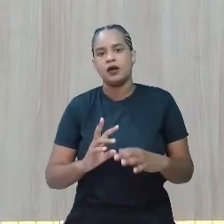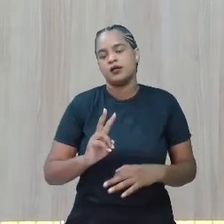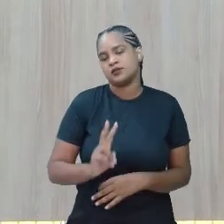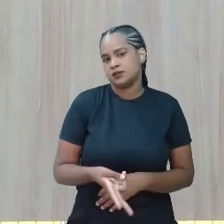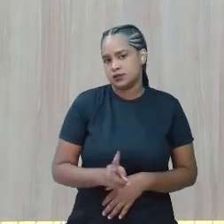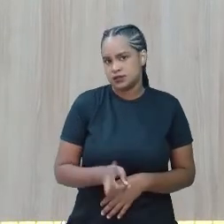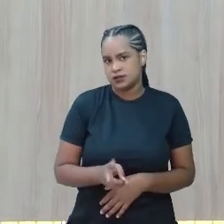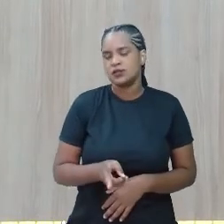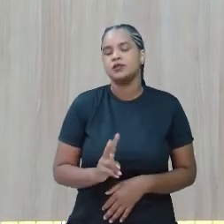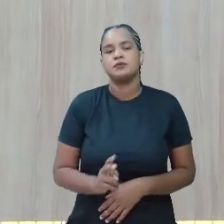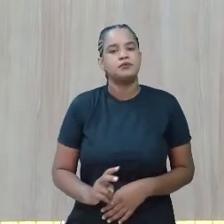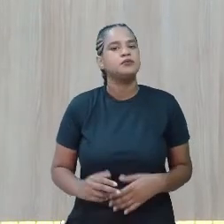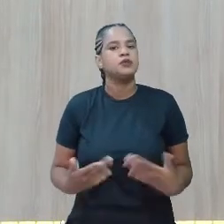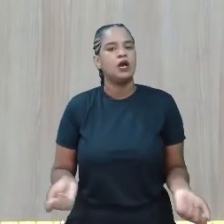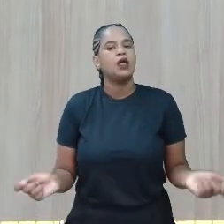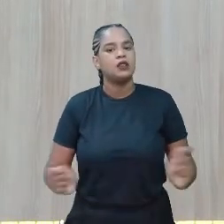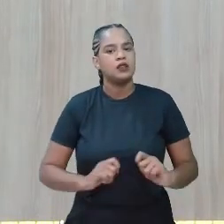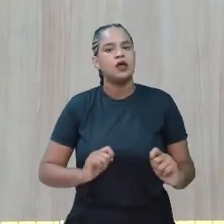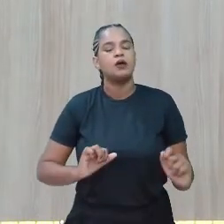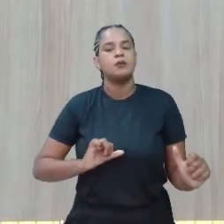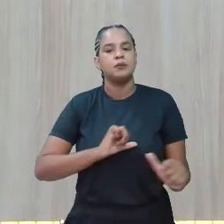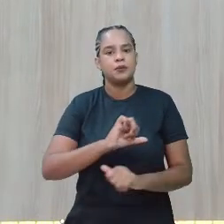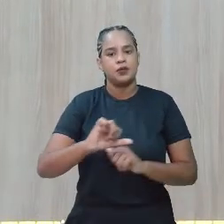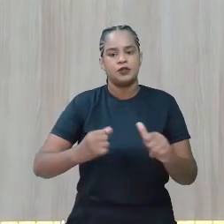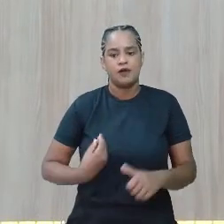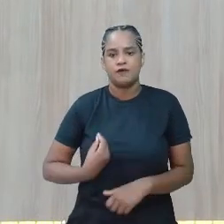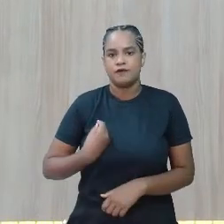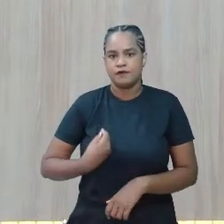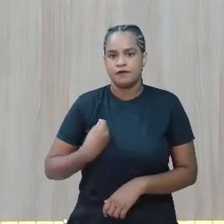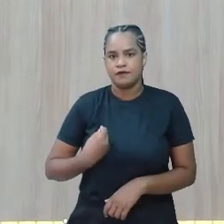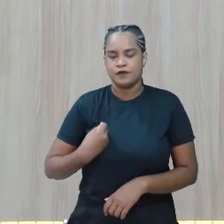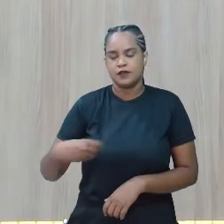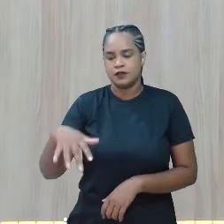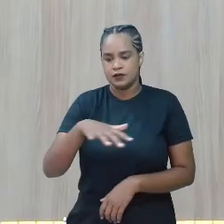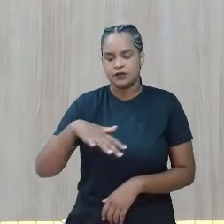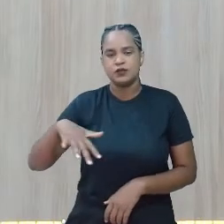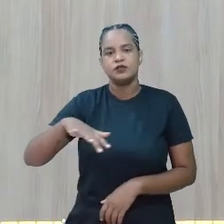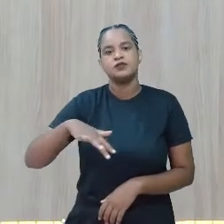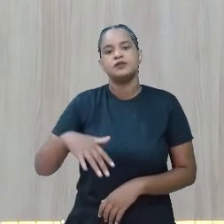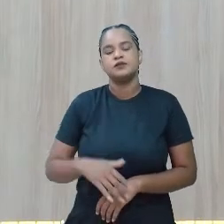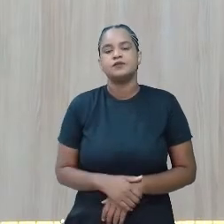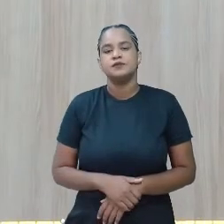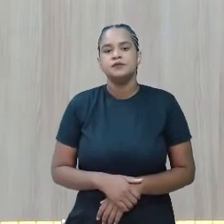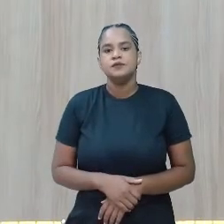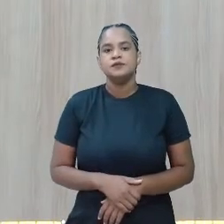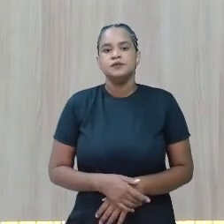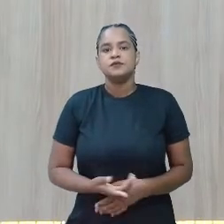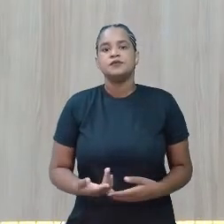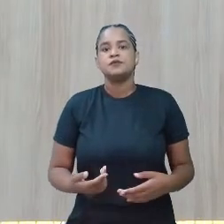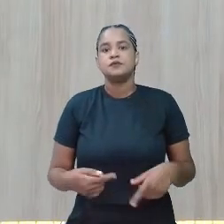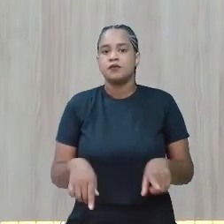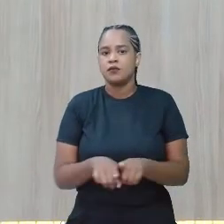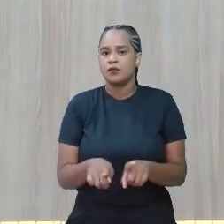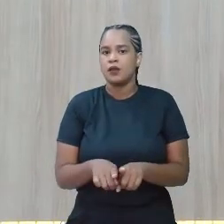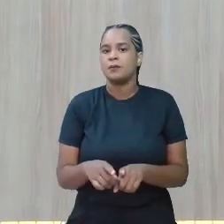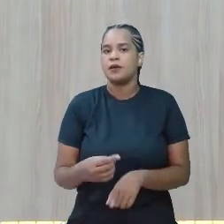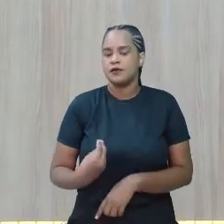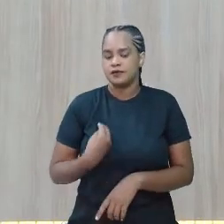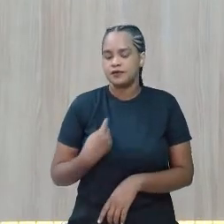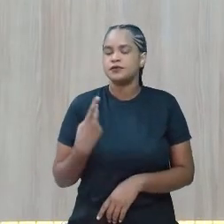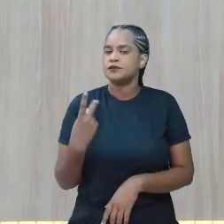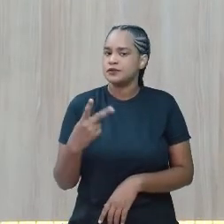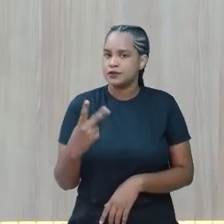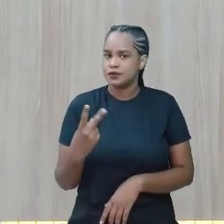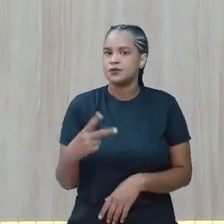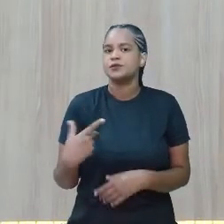juntos, podem mudar a vida de muitas pessoas. E principalmente a vida de você, a sua